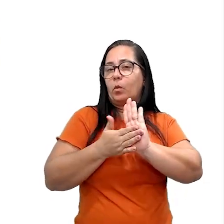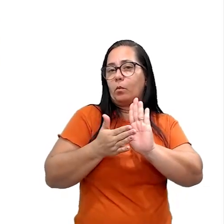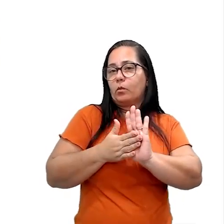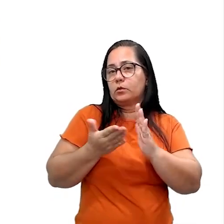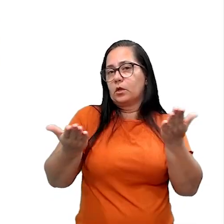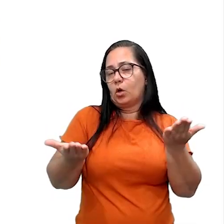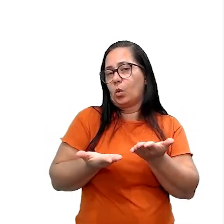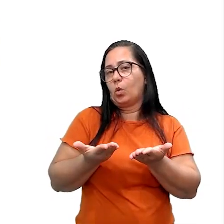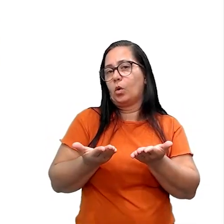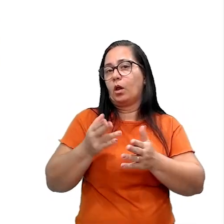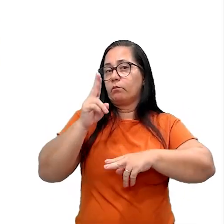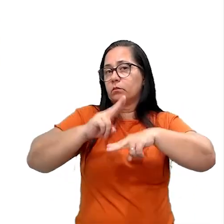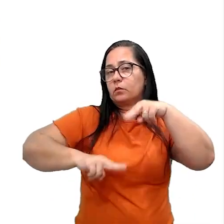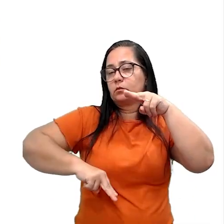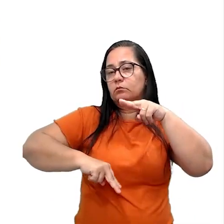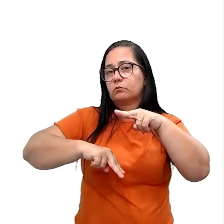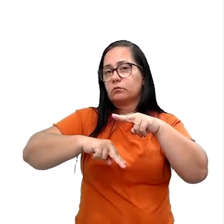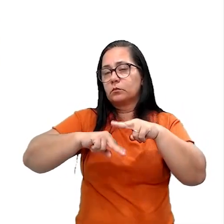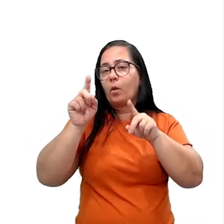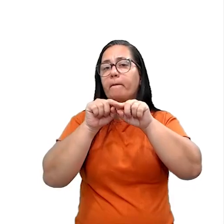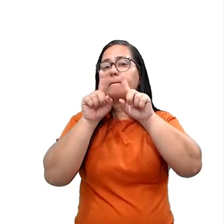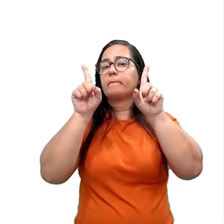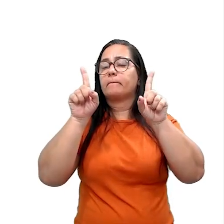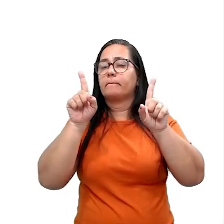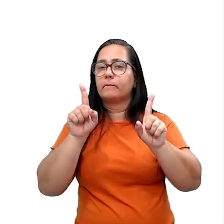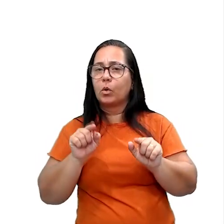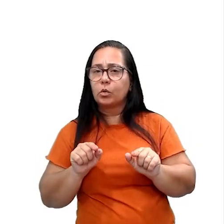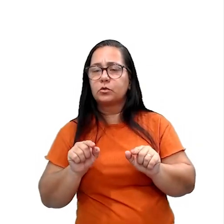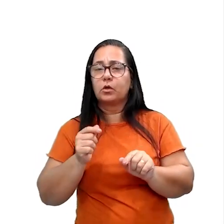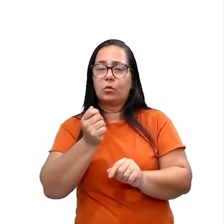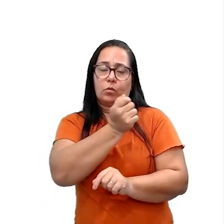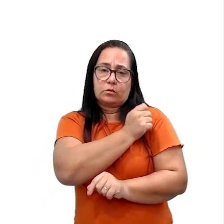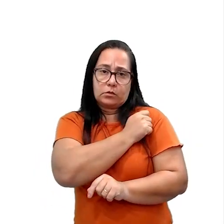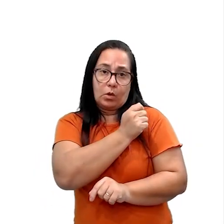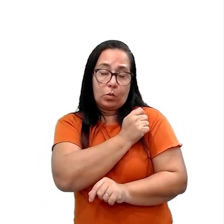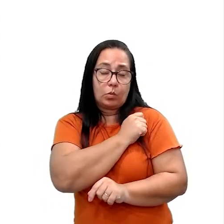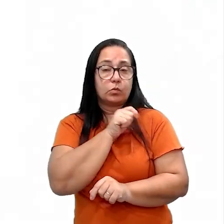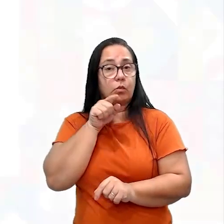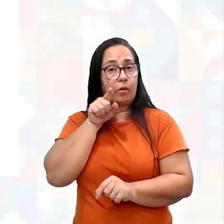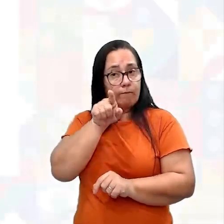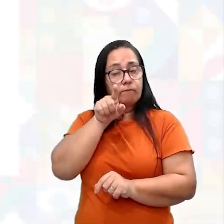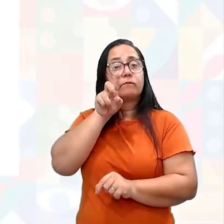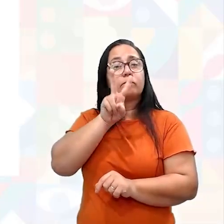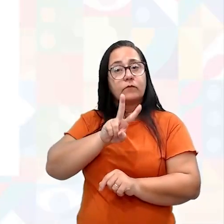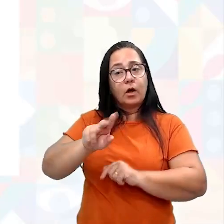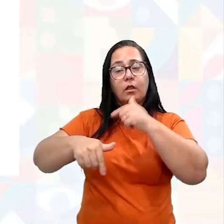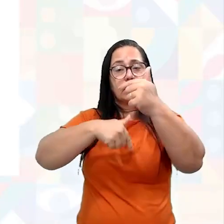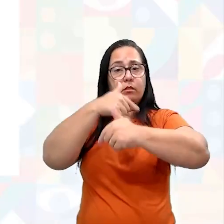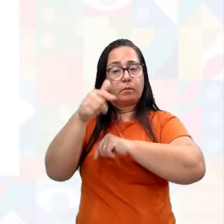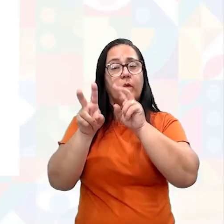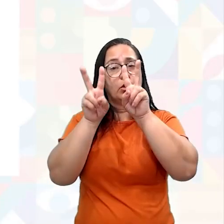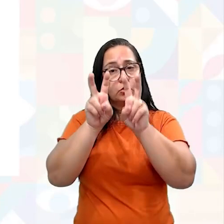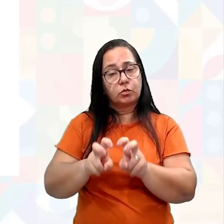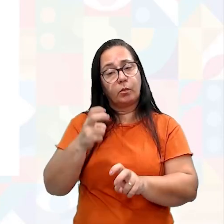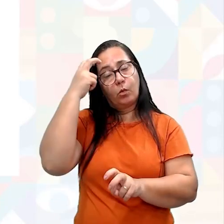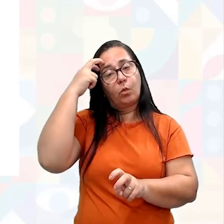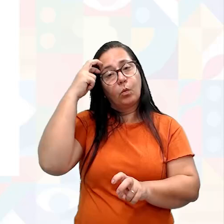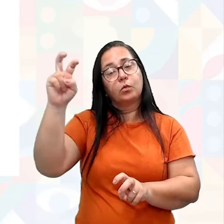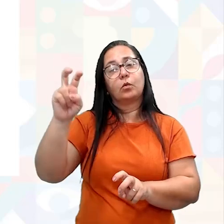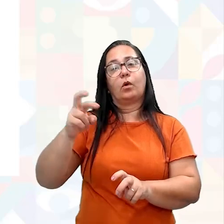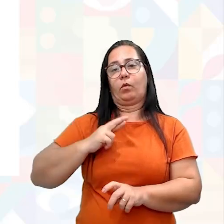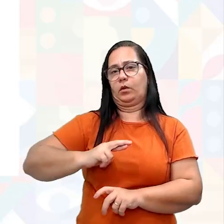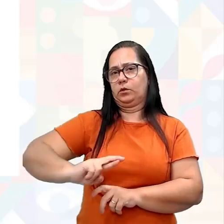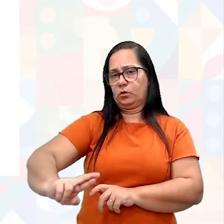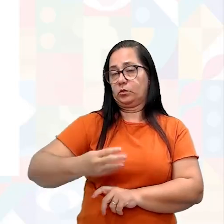para a festividade junina, um projeto onde os alunos eles vão trabalhar essa questão cultural e religiosa. Eles